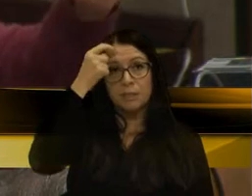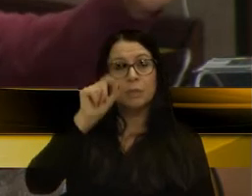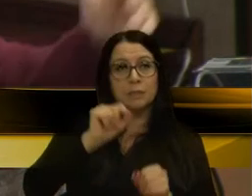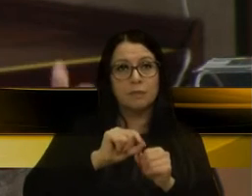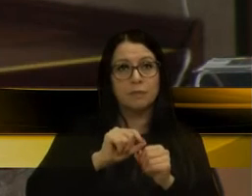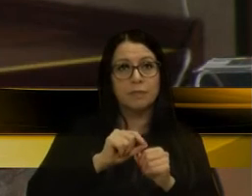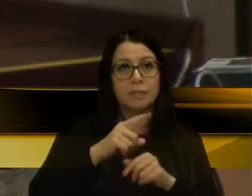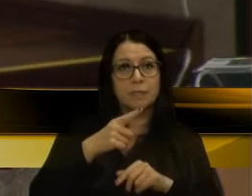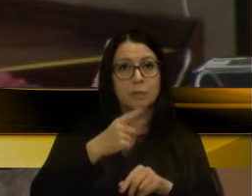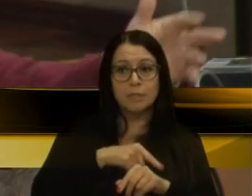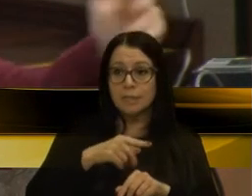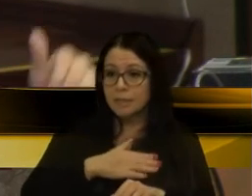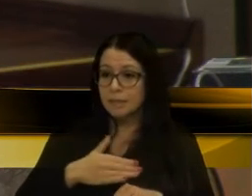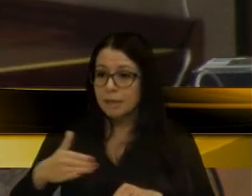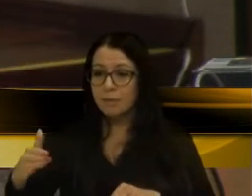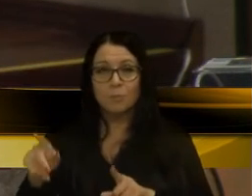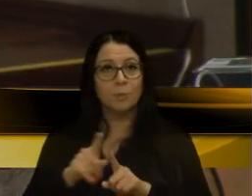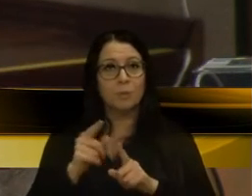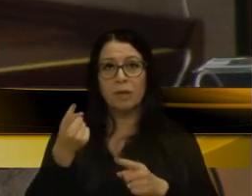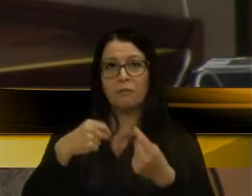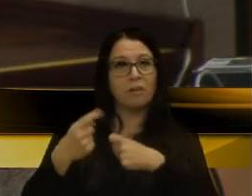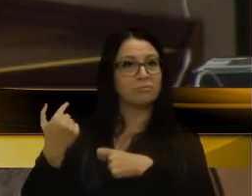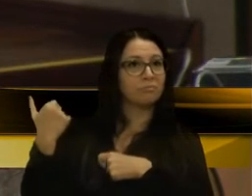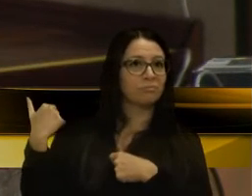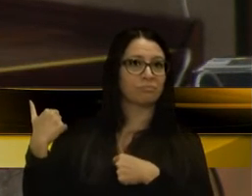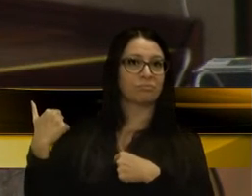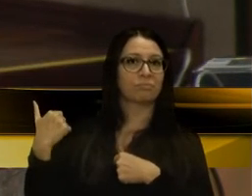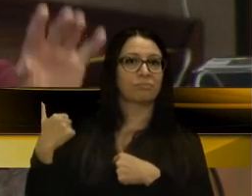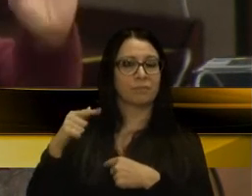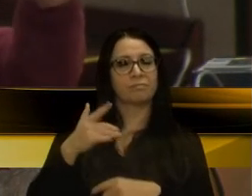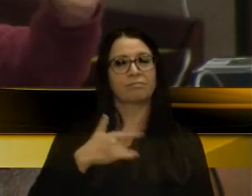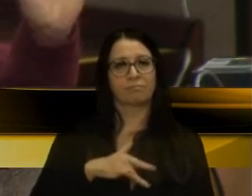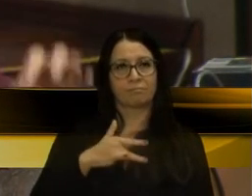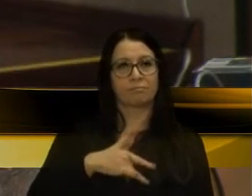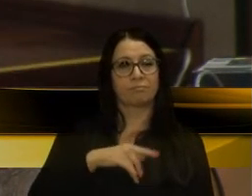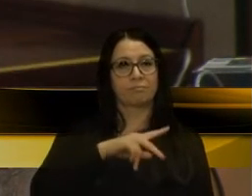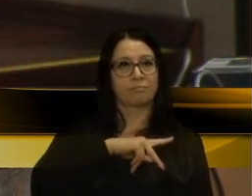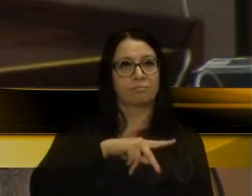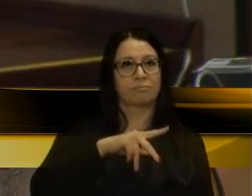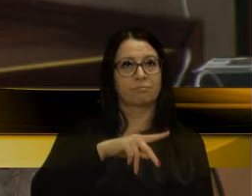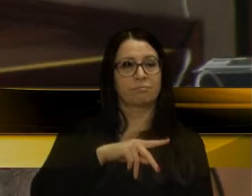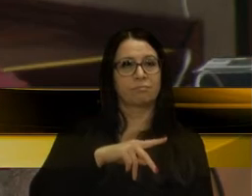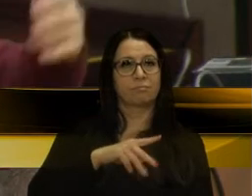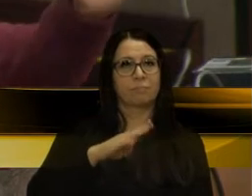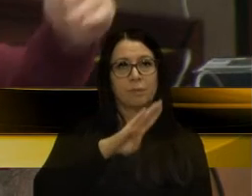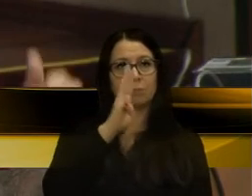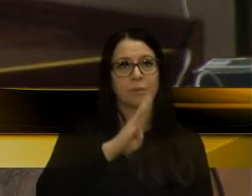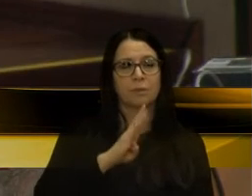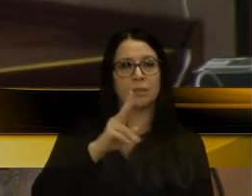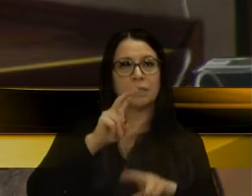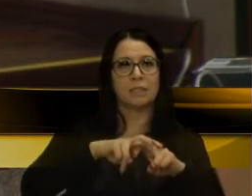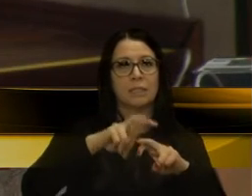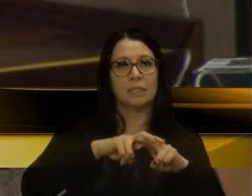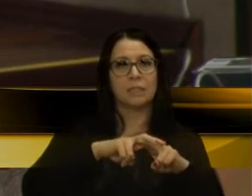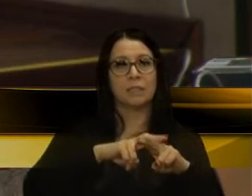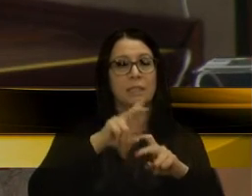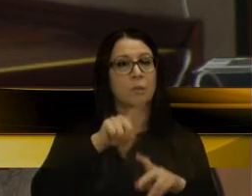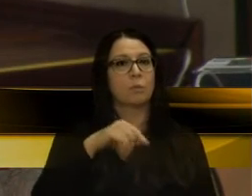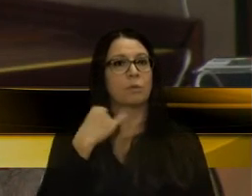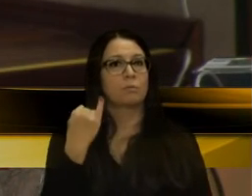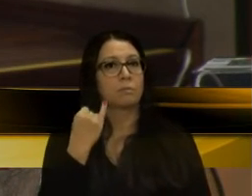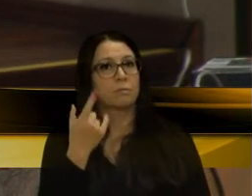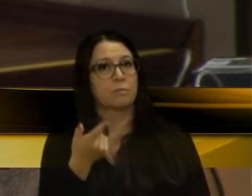feitas ao longo desse período, elas retrocedem tudo. Então, é lamentável um presidente da República falar que cadeira para criança não é